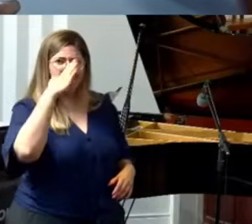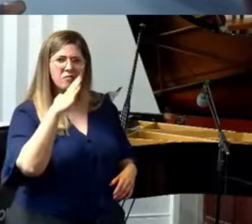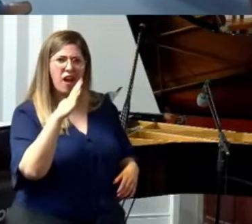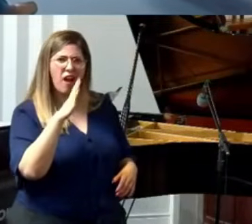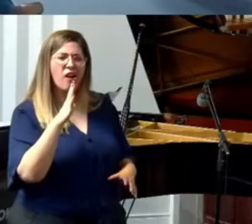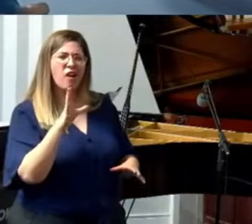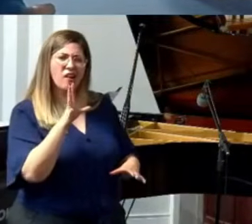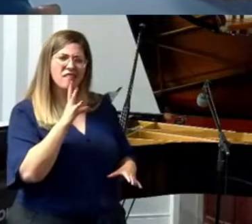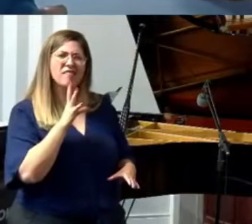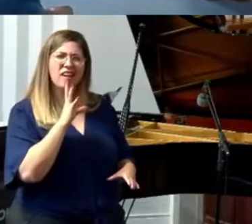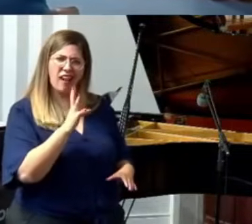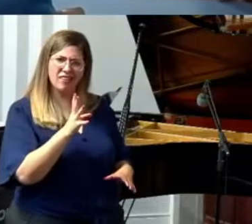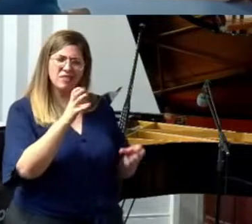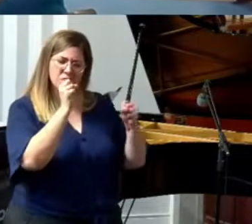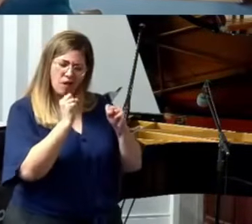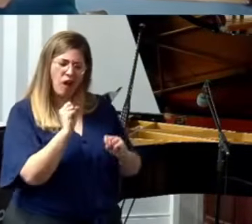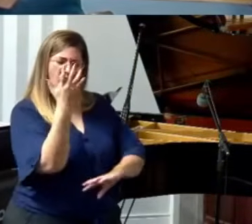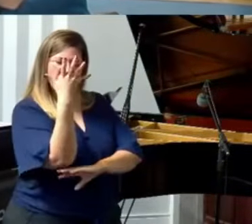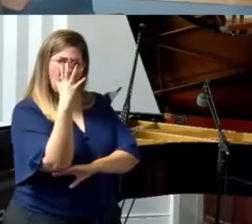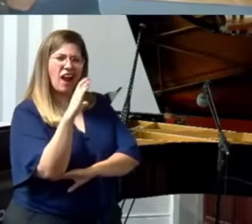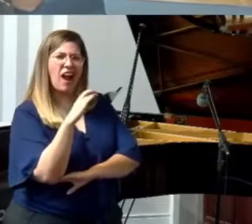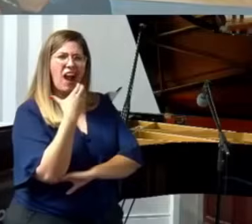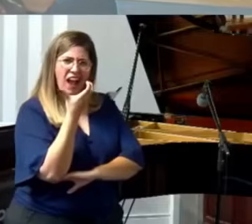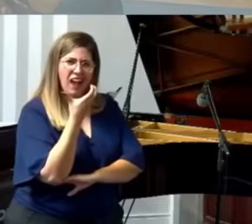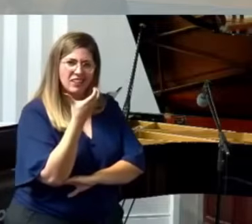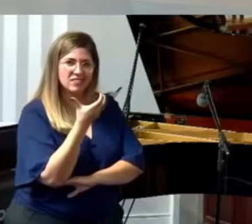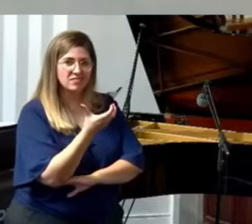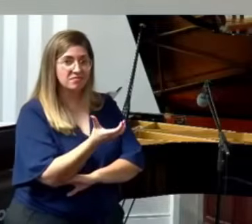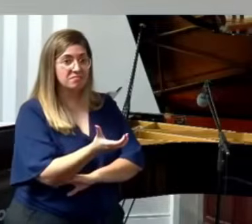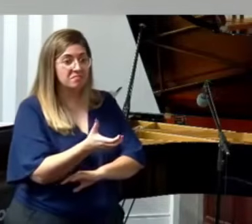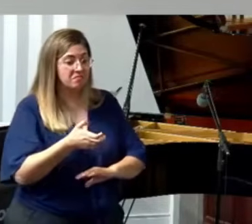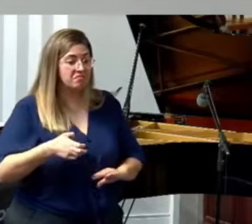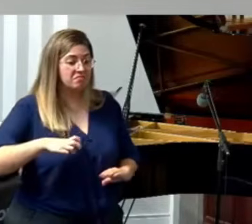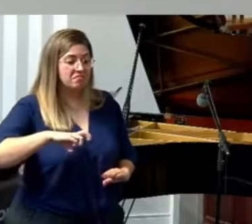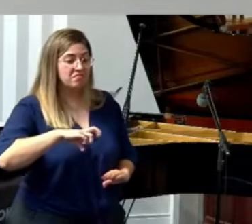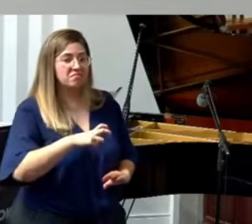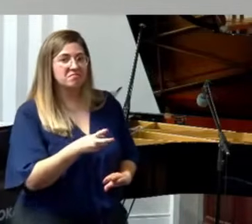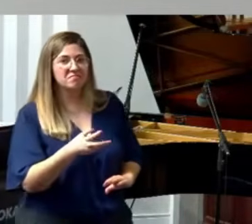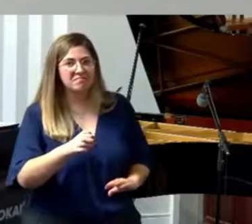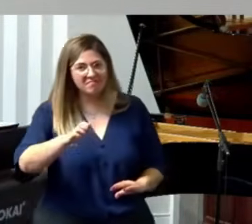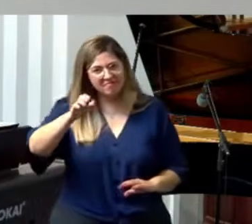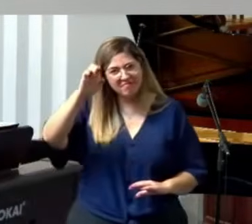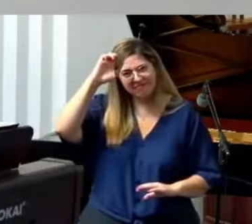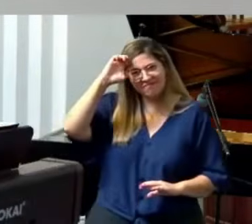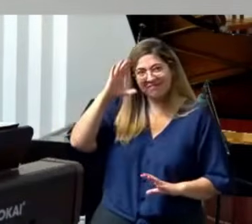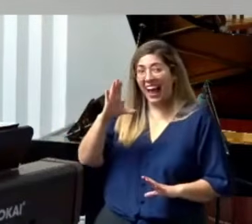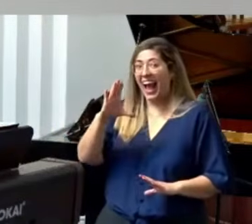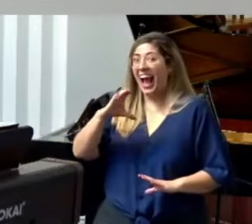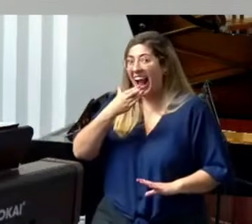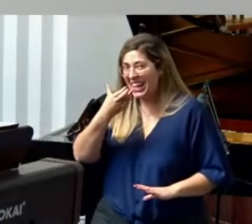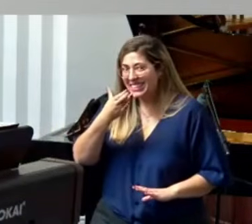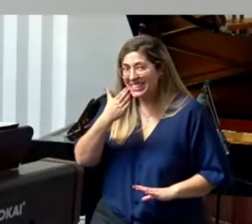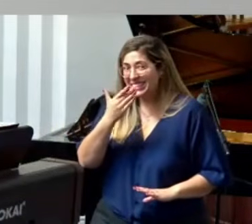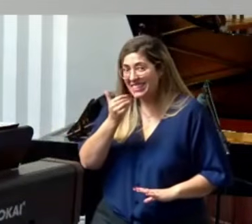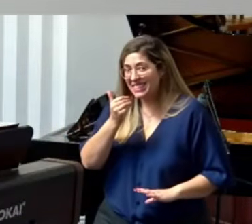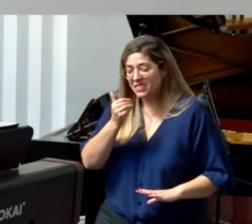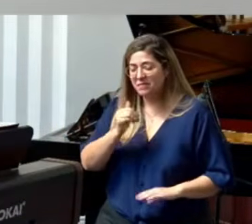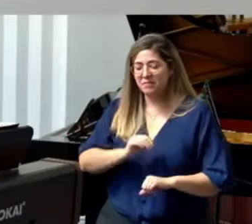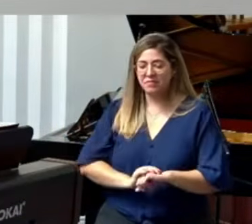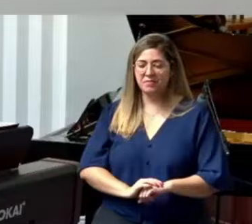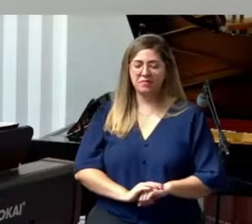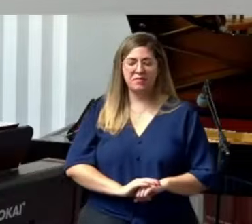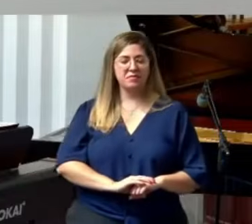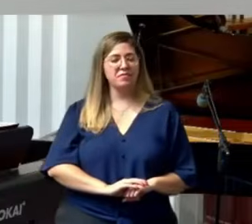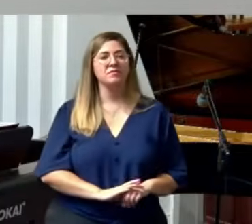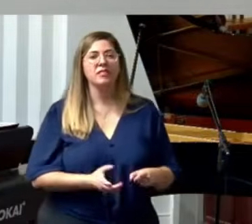bem e do mal. E o Senhor fala que o ser humano se tornou como um deles, conhecedor do bem e do mal. Só que existe uma grande